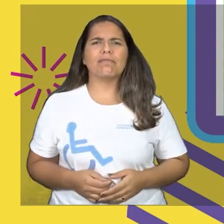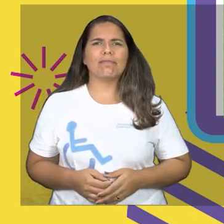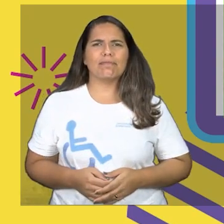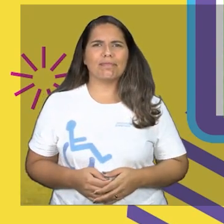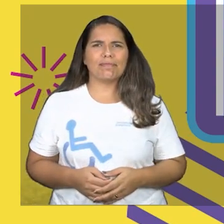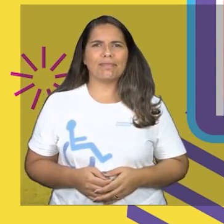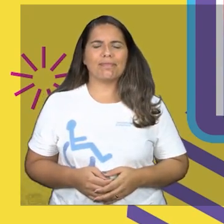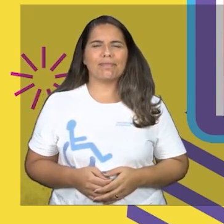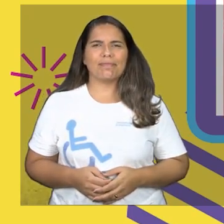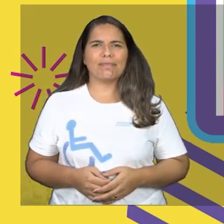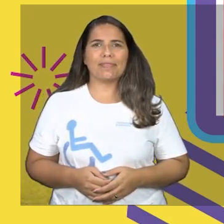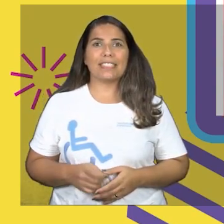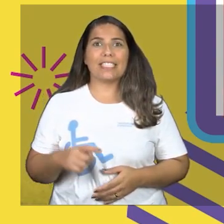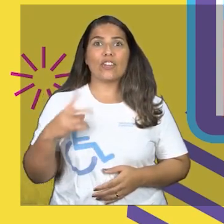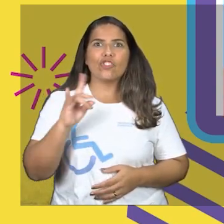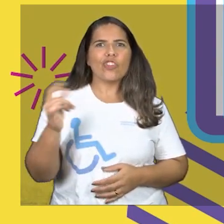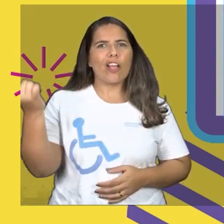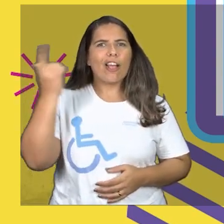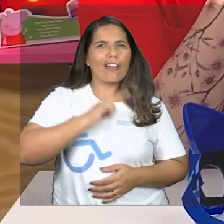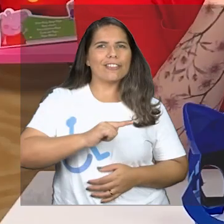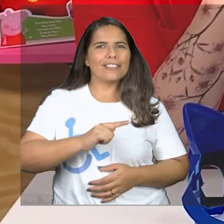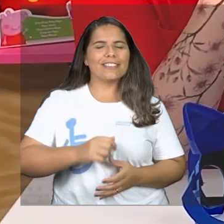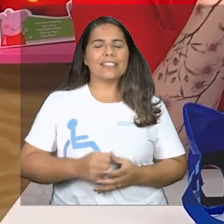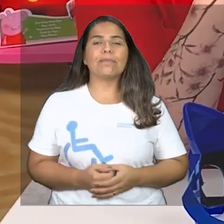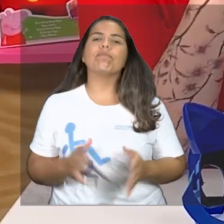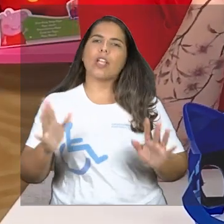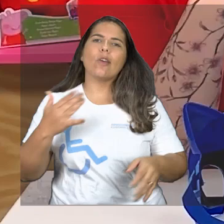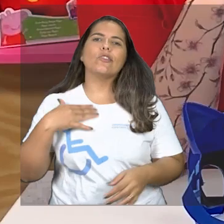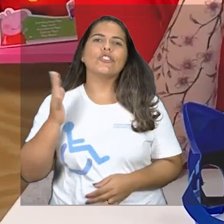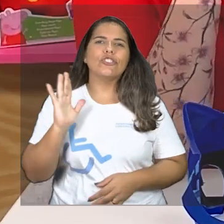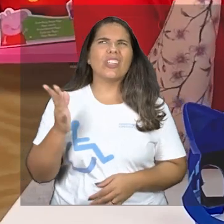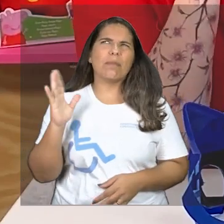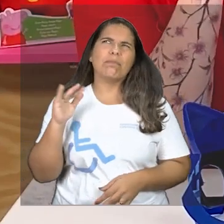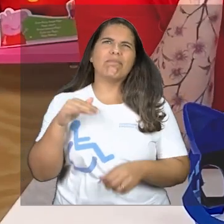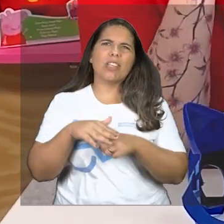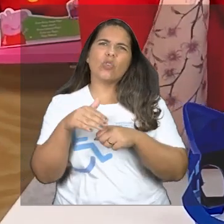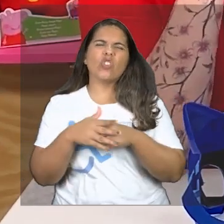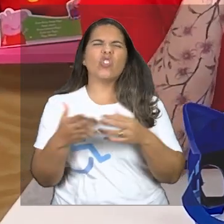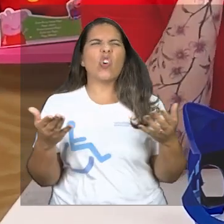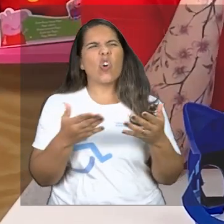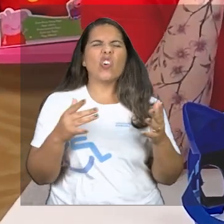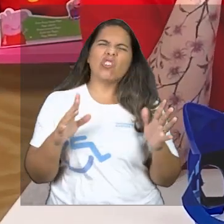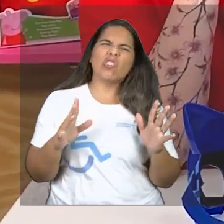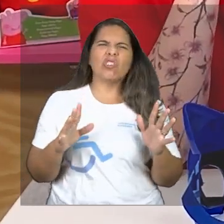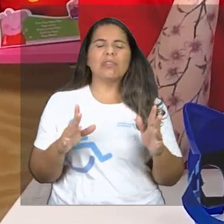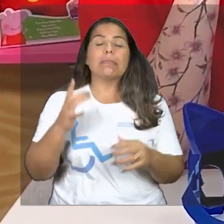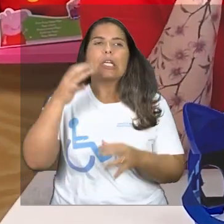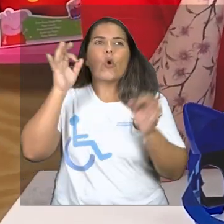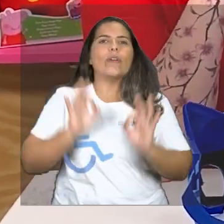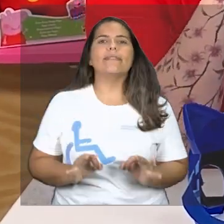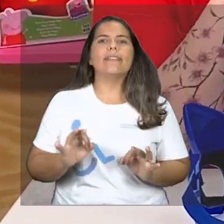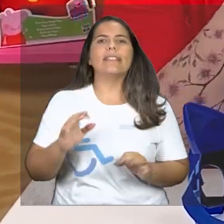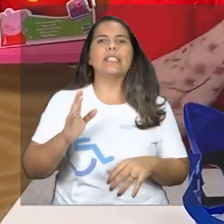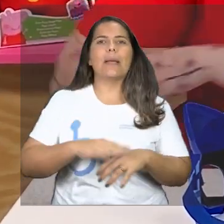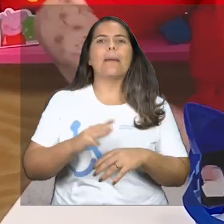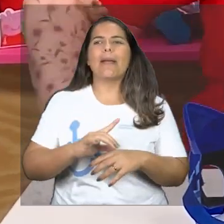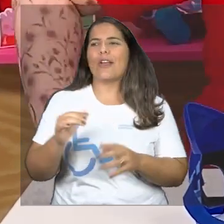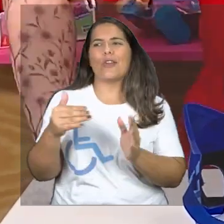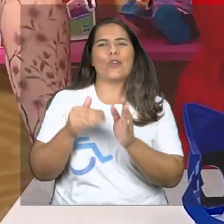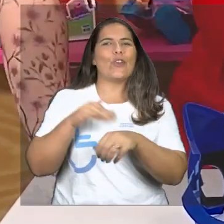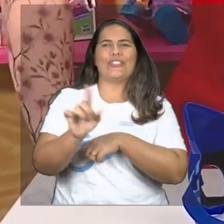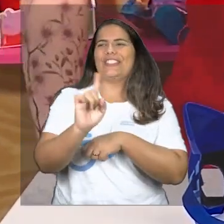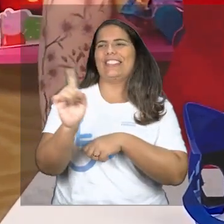Noite adentro para o dia salvar! Olha, eu já fui mais da noite, viu? Hoje acho que eu sou uma pessoa mais... Acho não, com certeza sou uma pessoa mais de